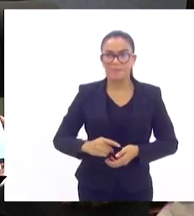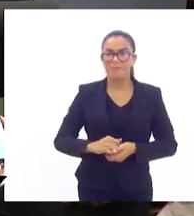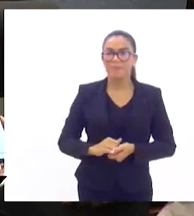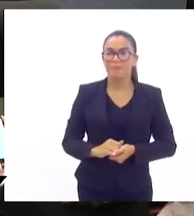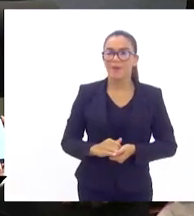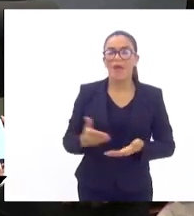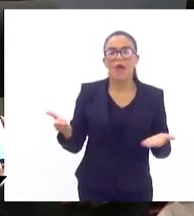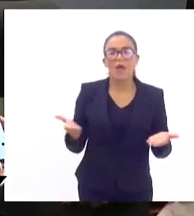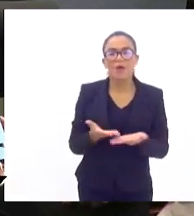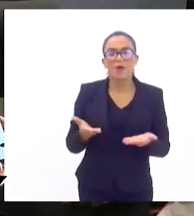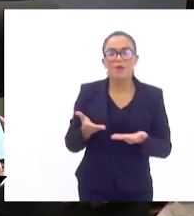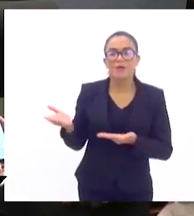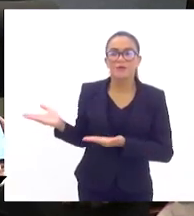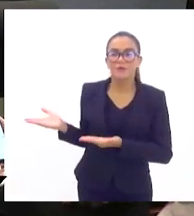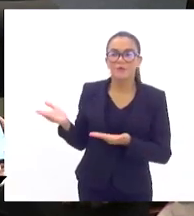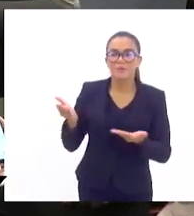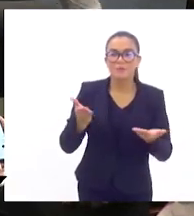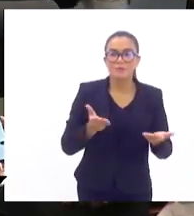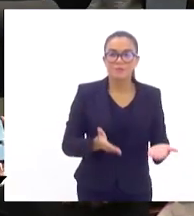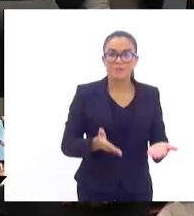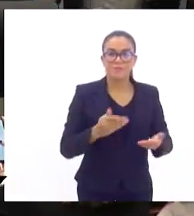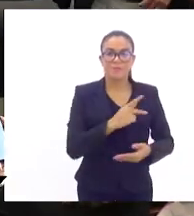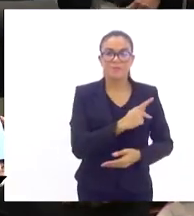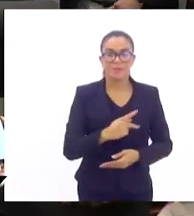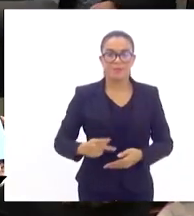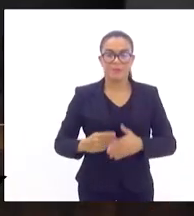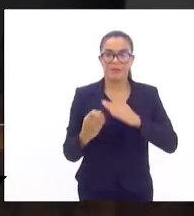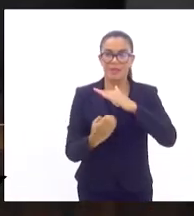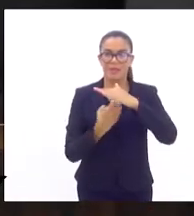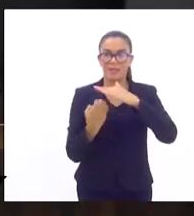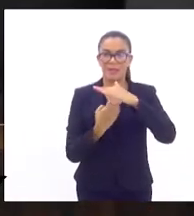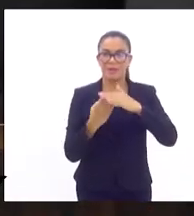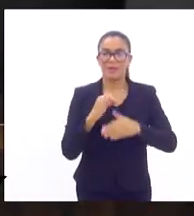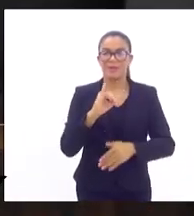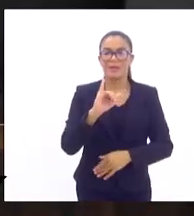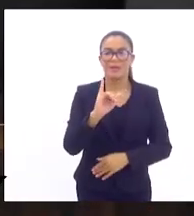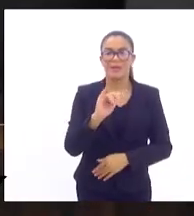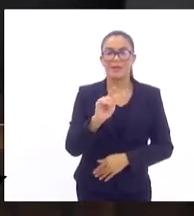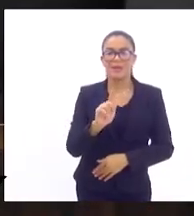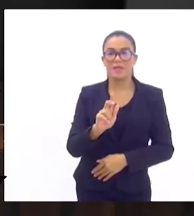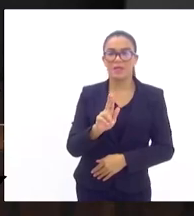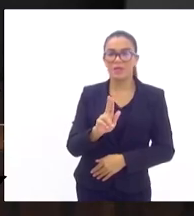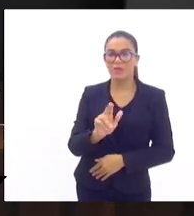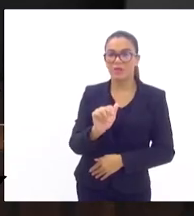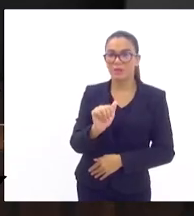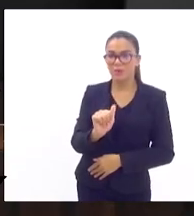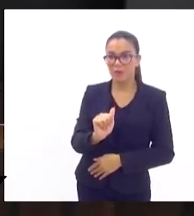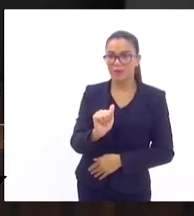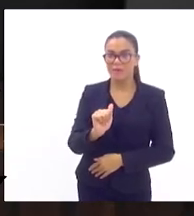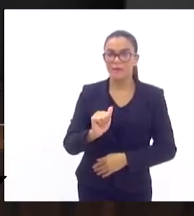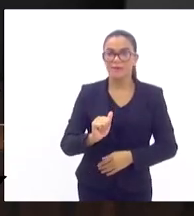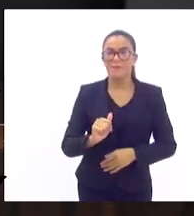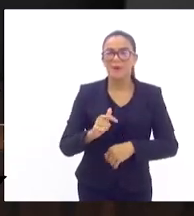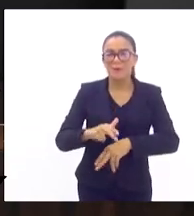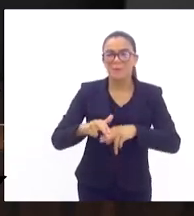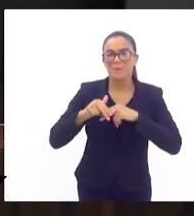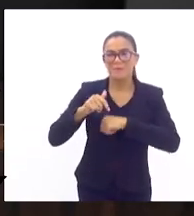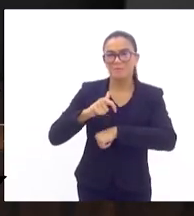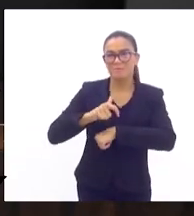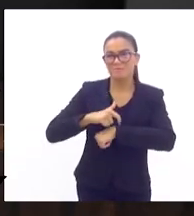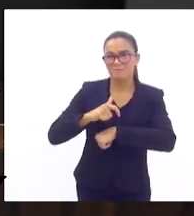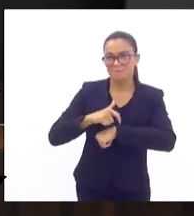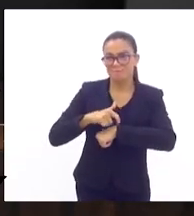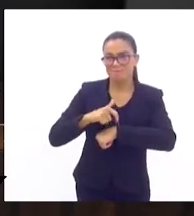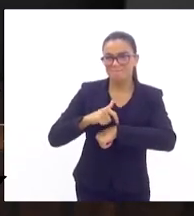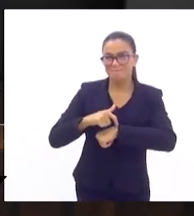Eu vou convidar agora o presidente da empresa Iguá Saneamento, mas eu vou pedir, devido ao horário, que nós